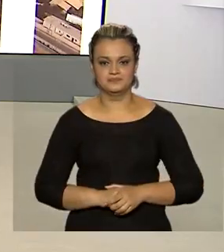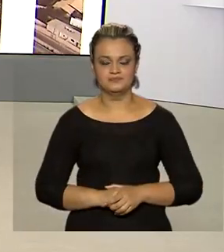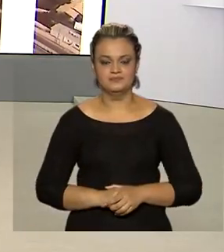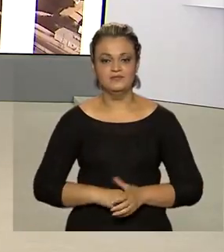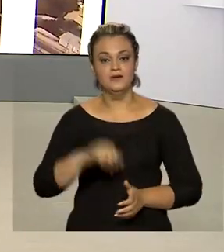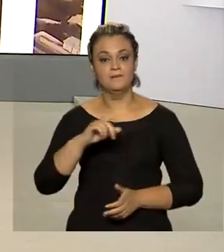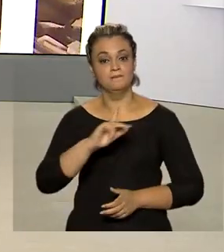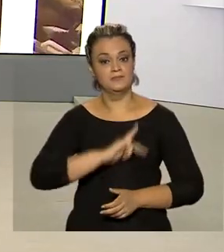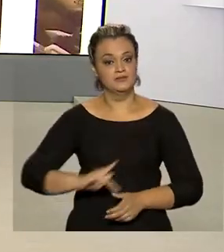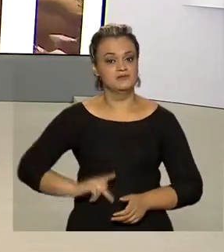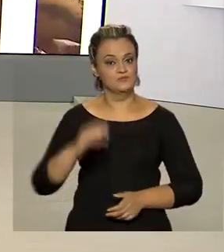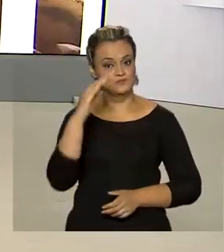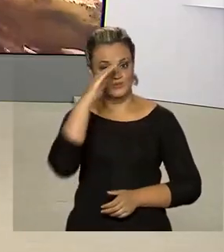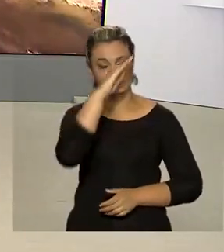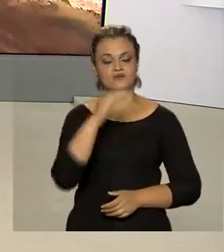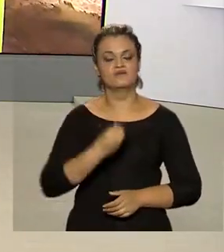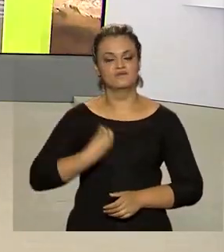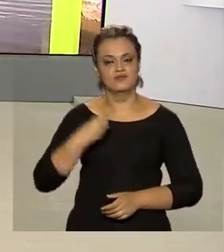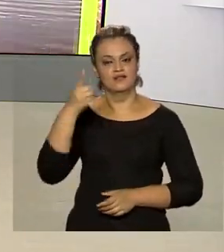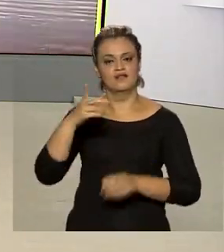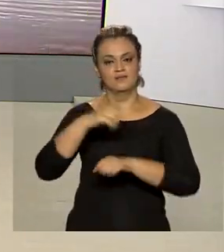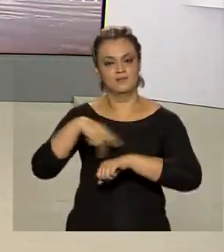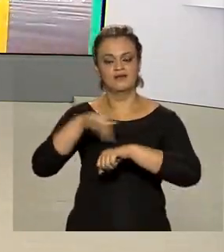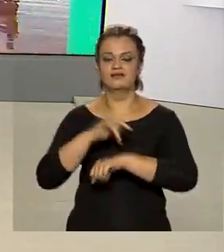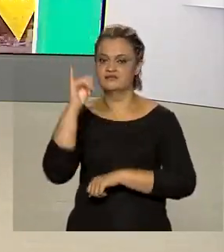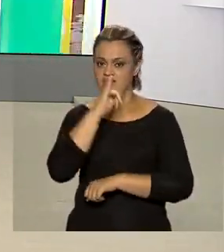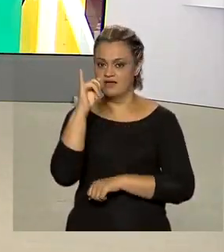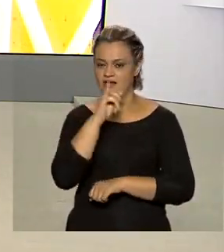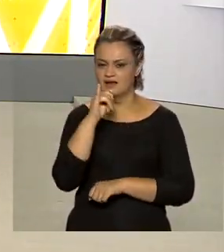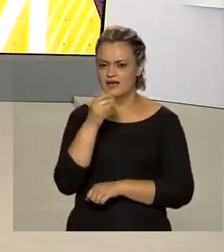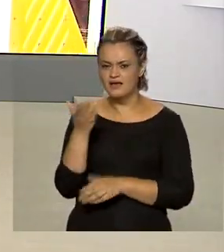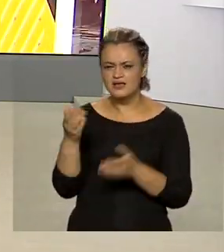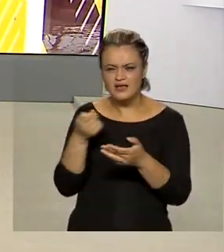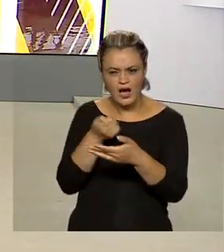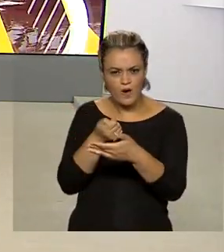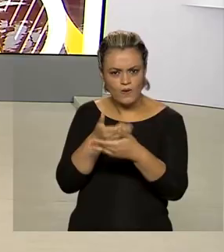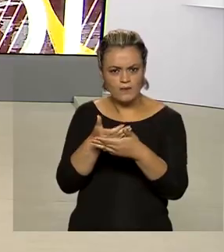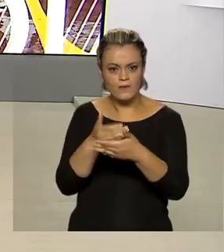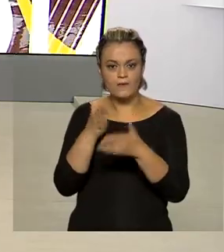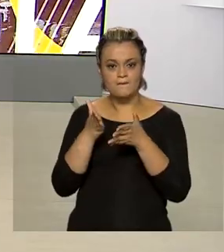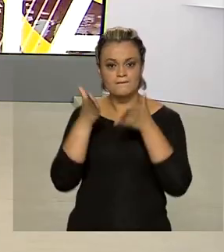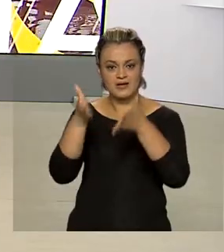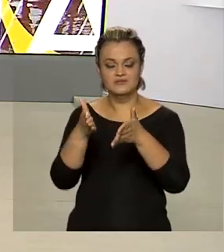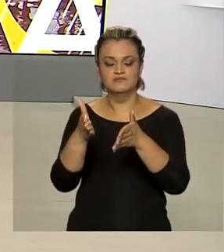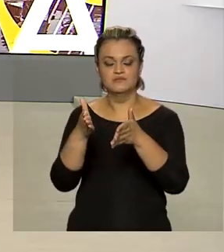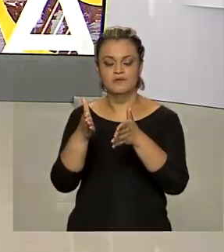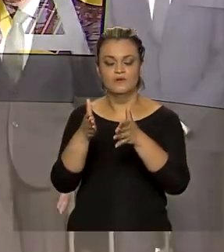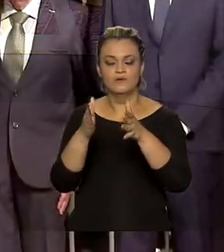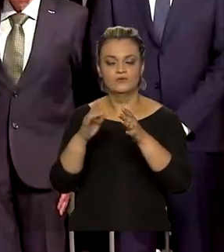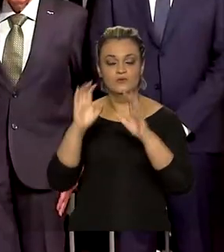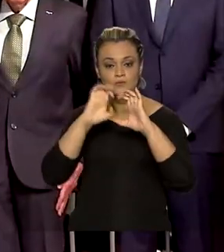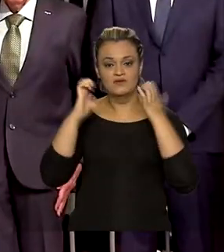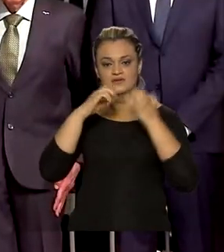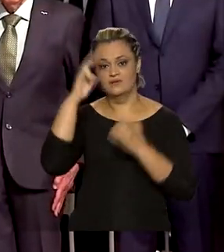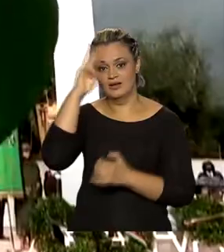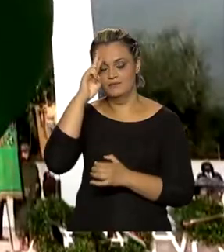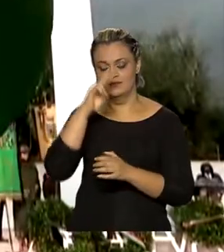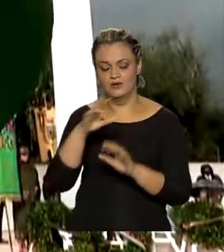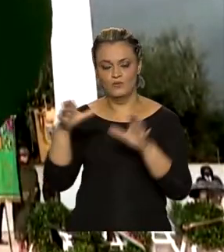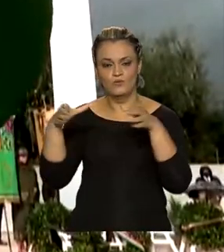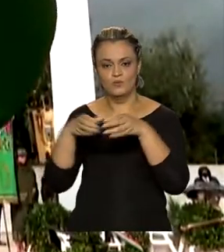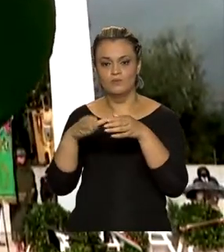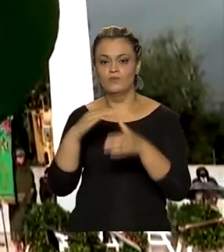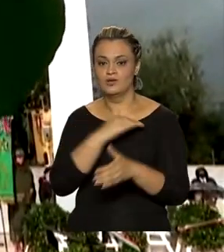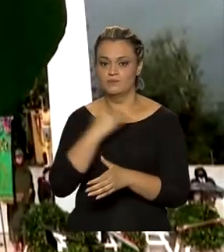e o presidente Jair bolsonaro continua na Itália até agora pouco em Pistóia participou de uma cerimônia em memória aos Pracinhas